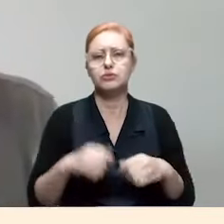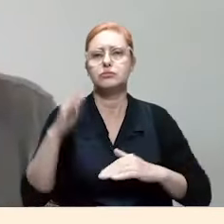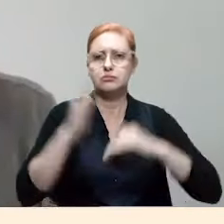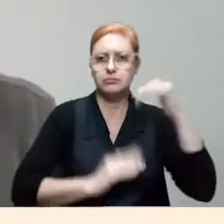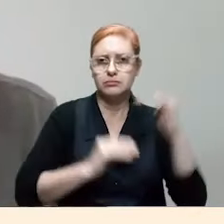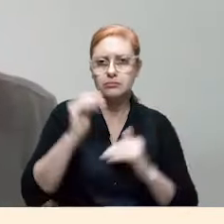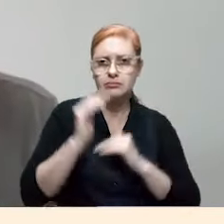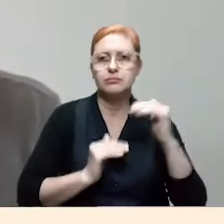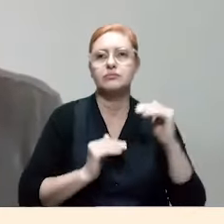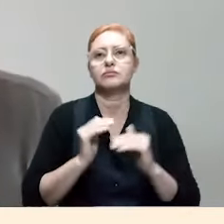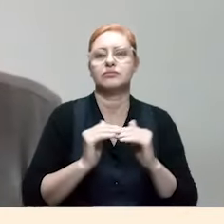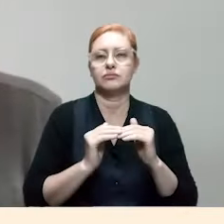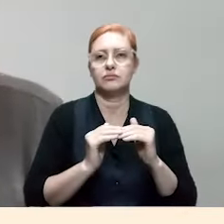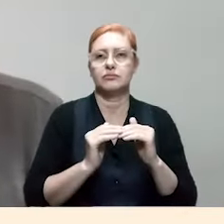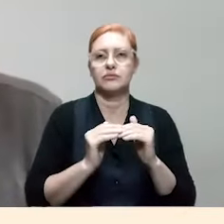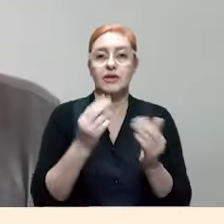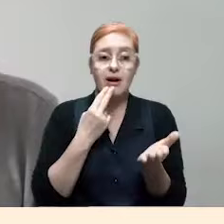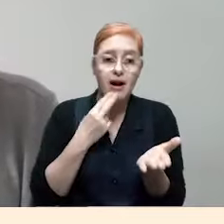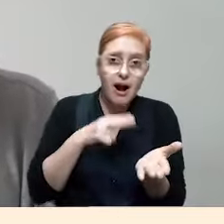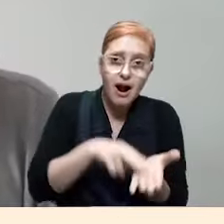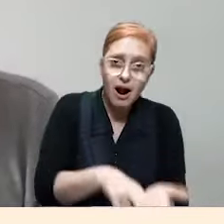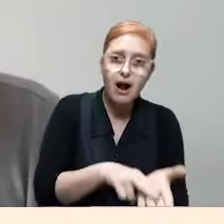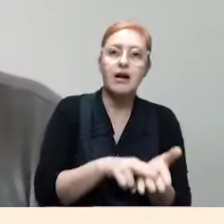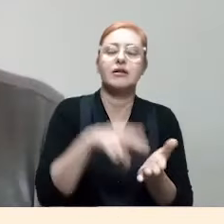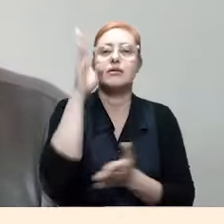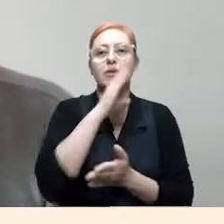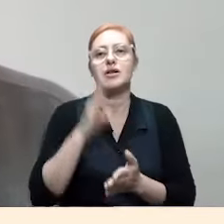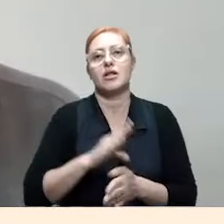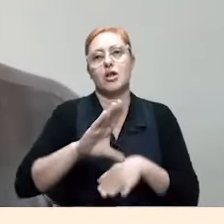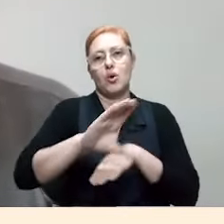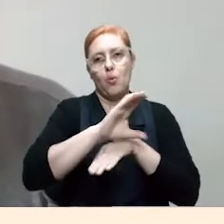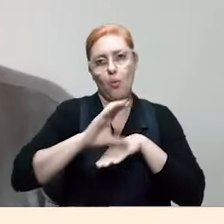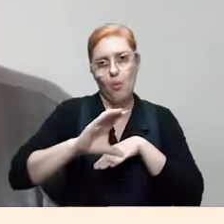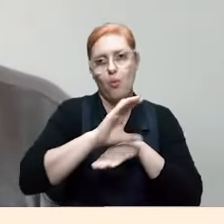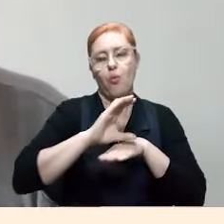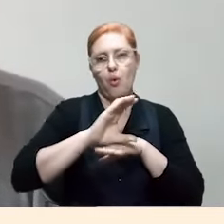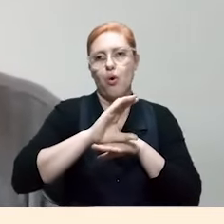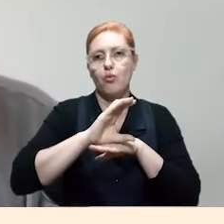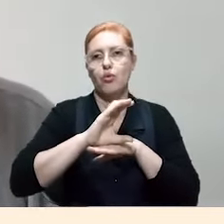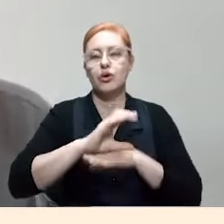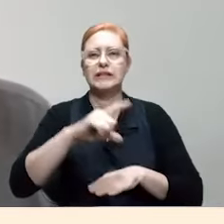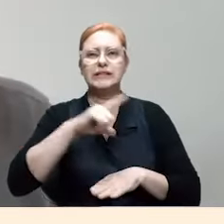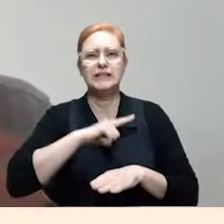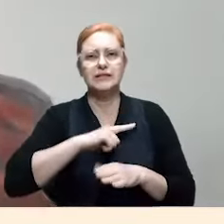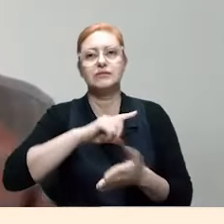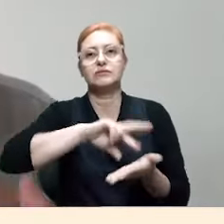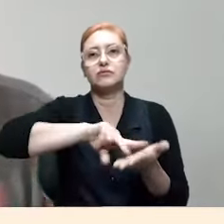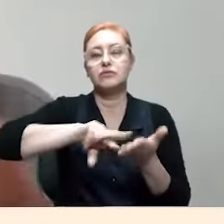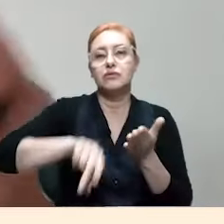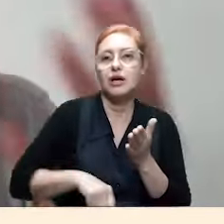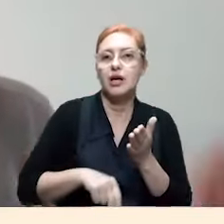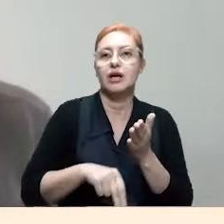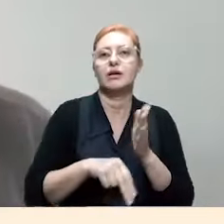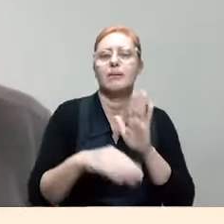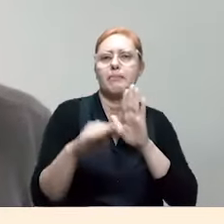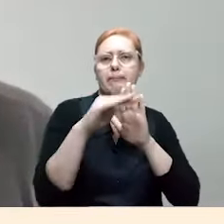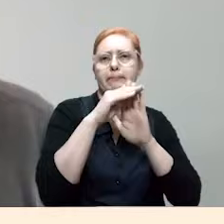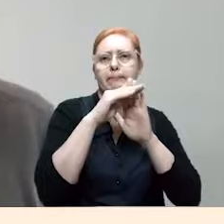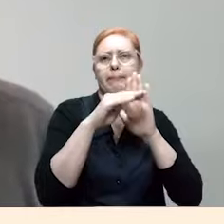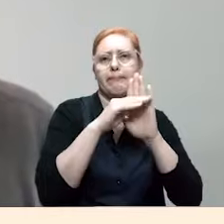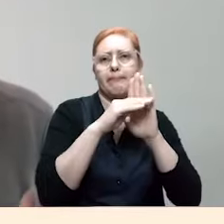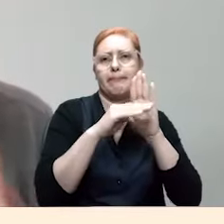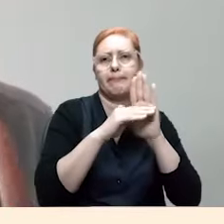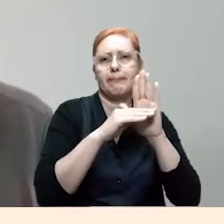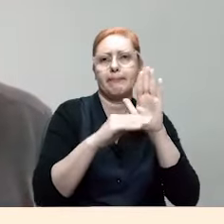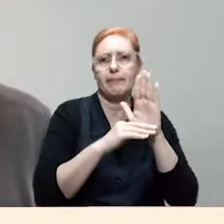foi possível construir a Carta das Brasileiras aos Constituintes, né? Onde tinha uma série